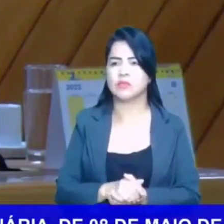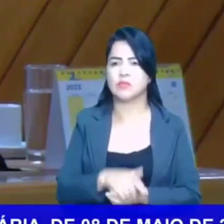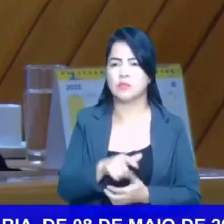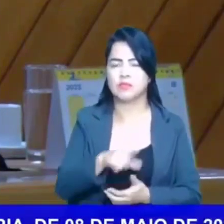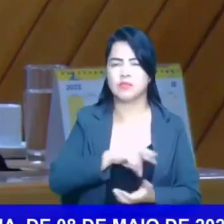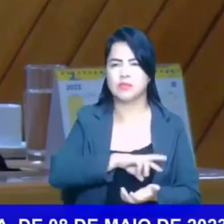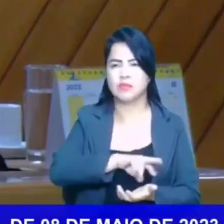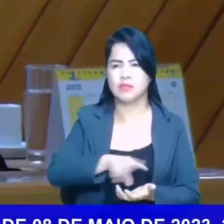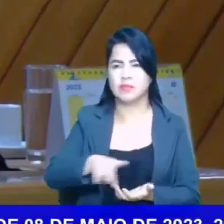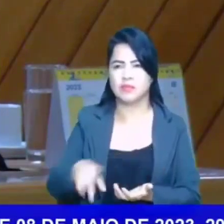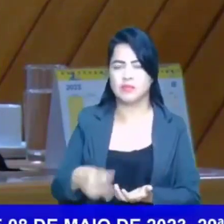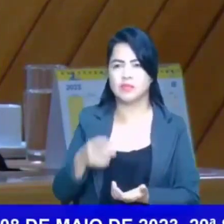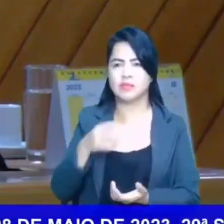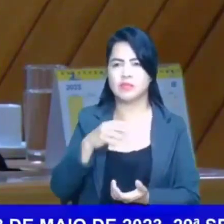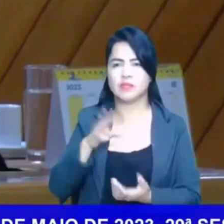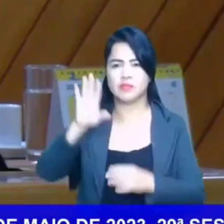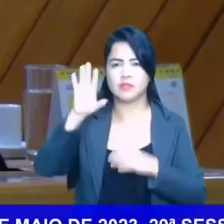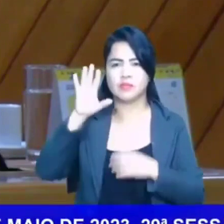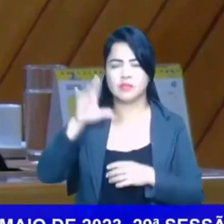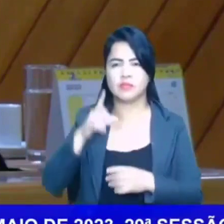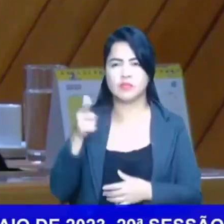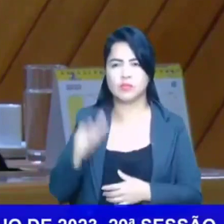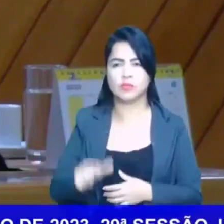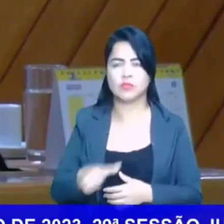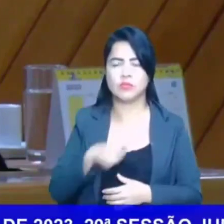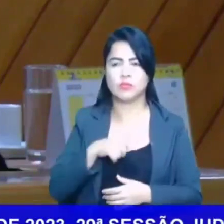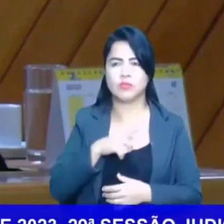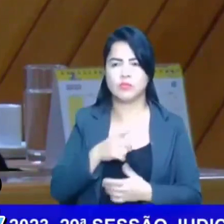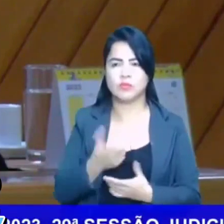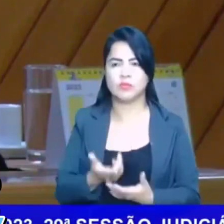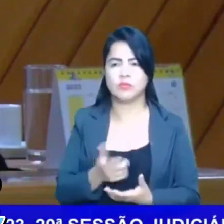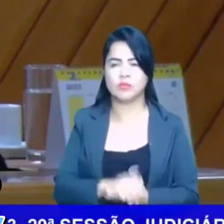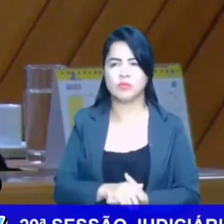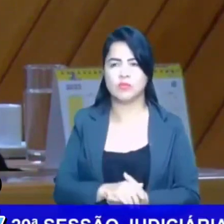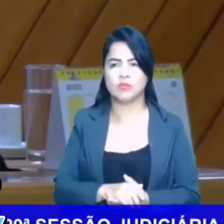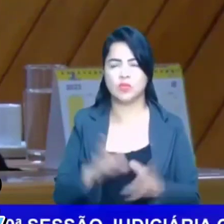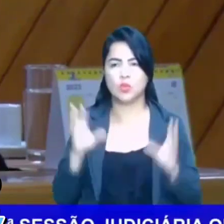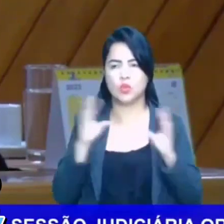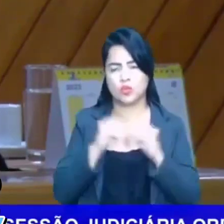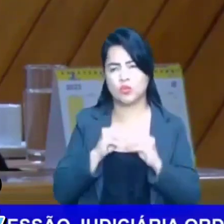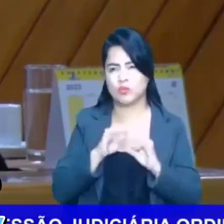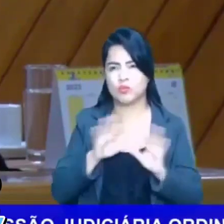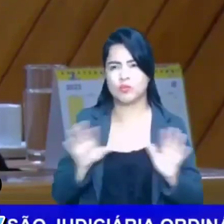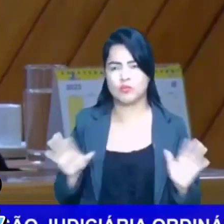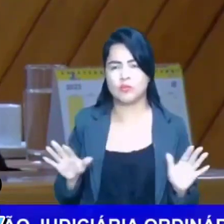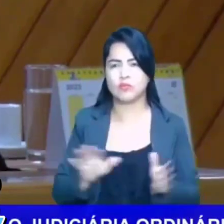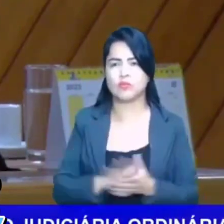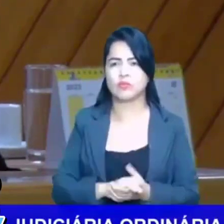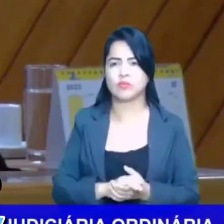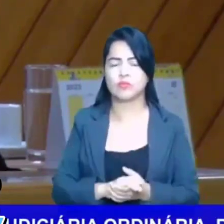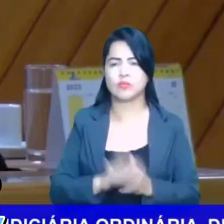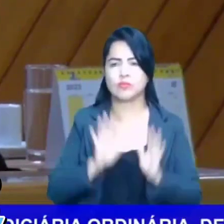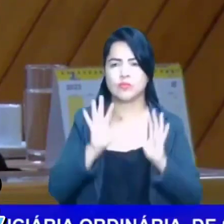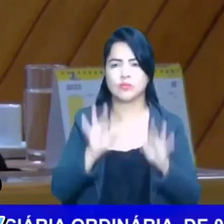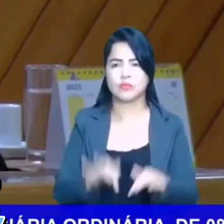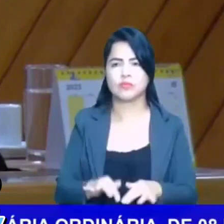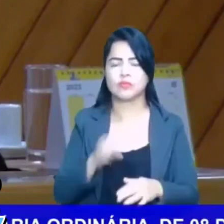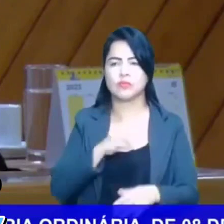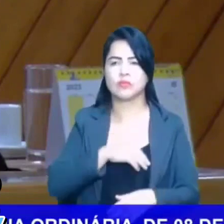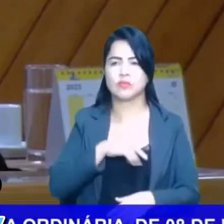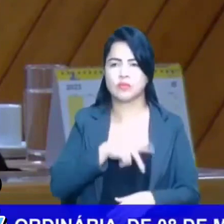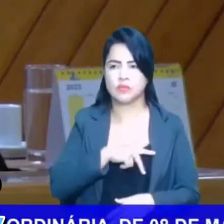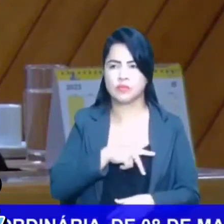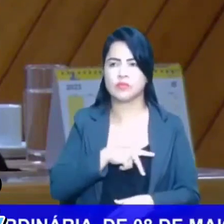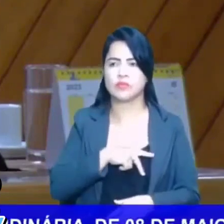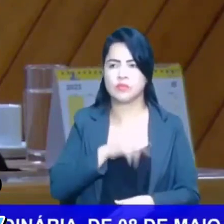diversas manifestações, mas o fundo, o resumo é isso. E, por fim, o Ministério